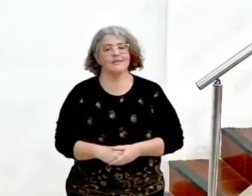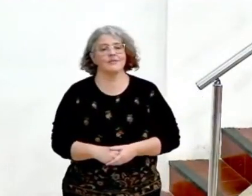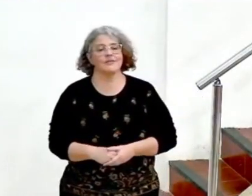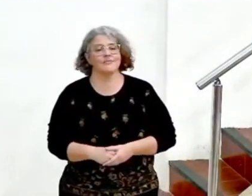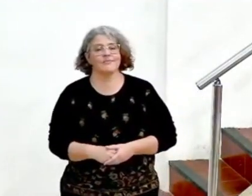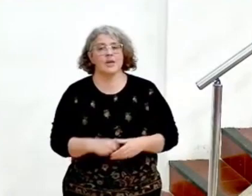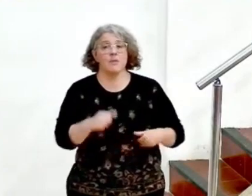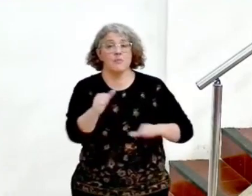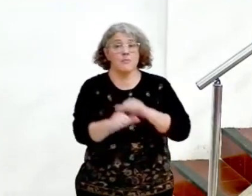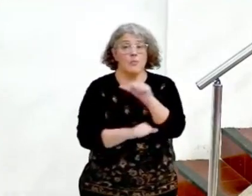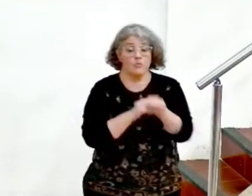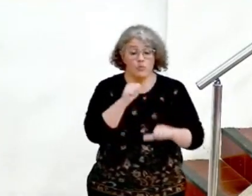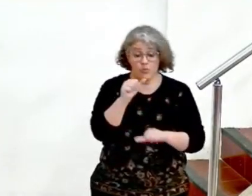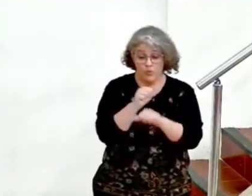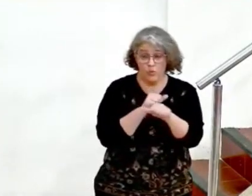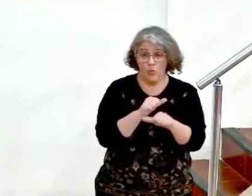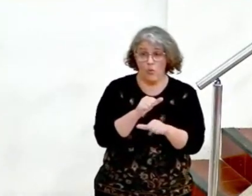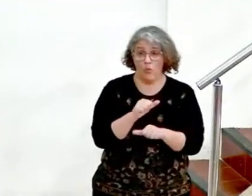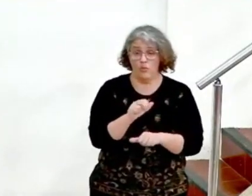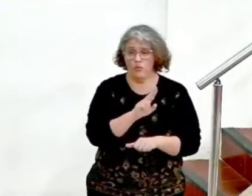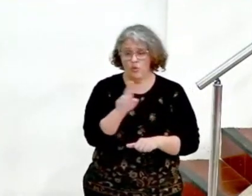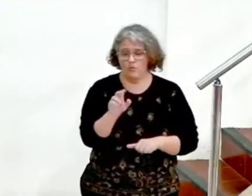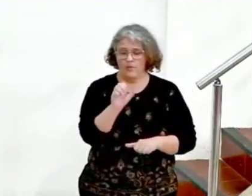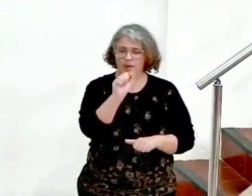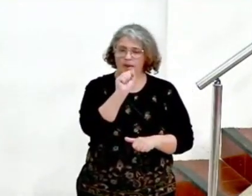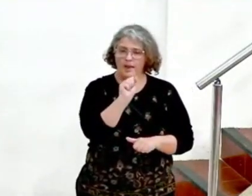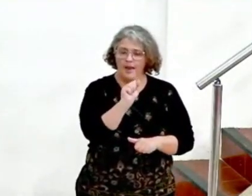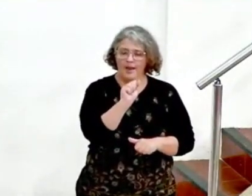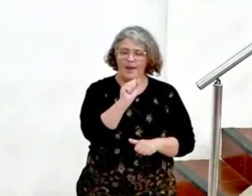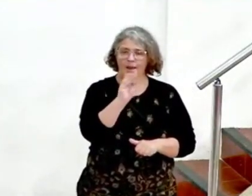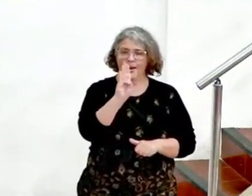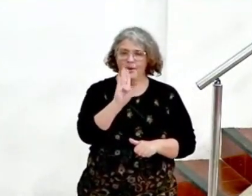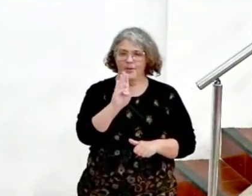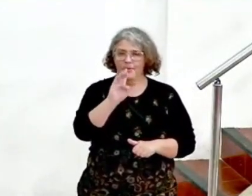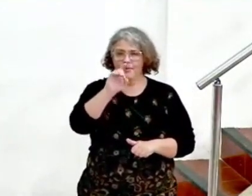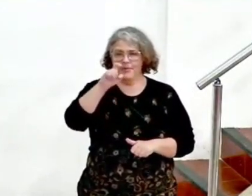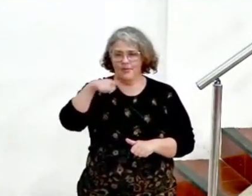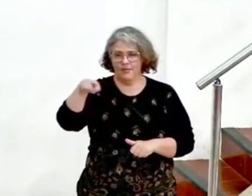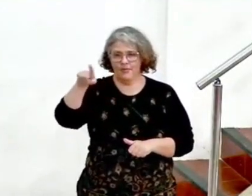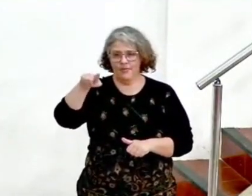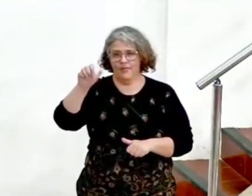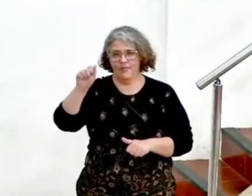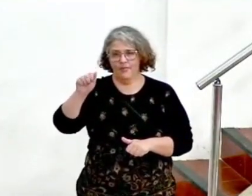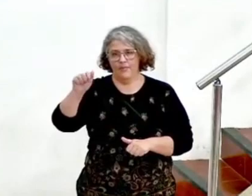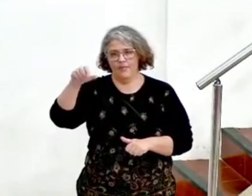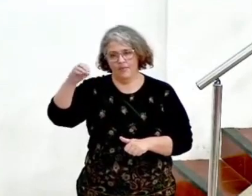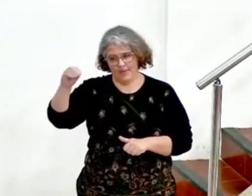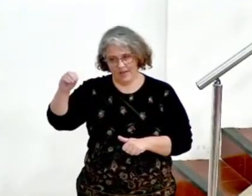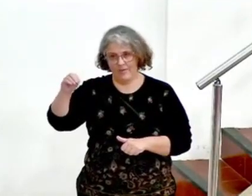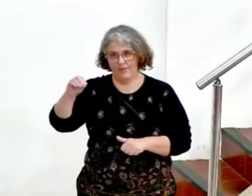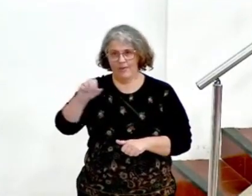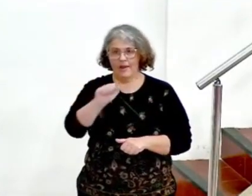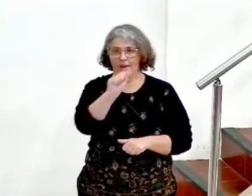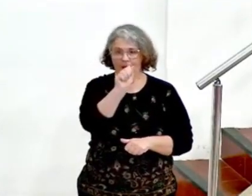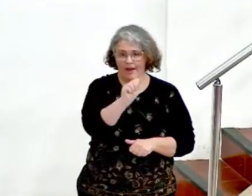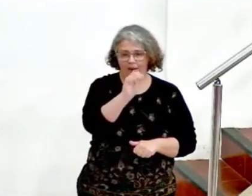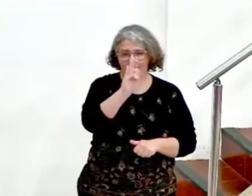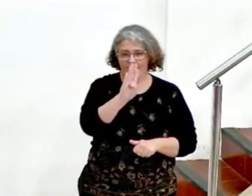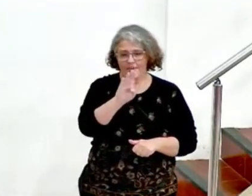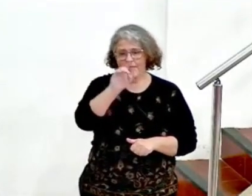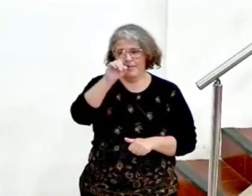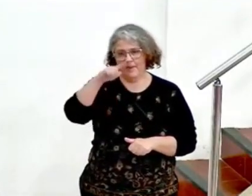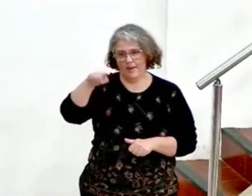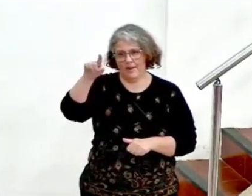Abraão para Abraão e o nome de Sarai para Sara. E aqui Deus vai revelar para